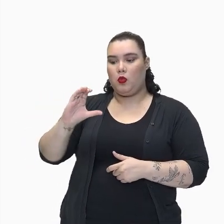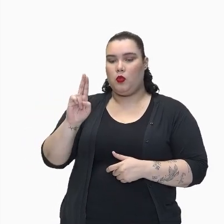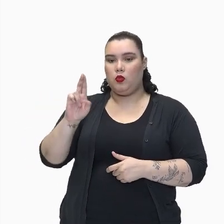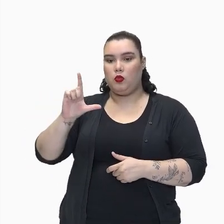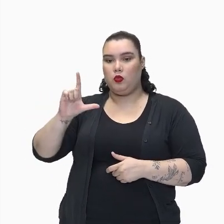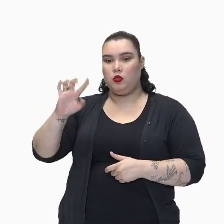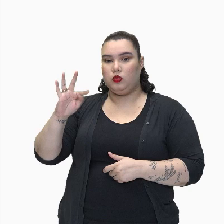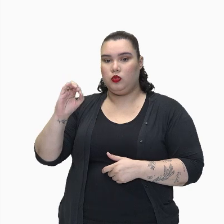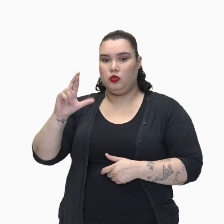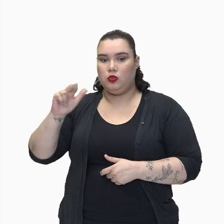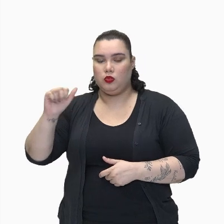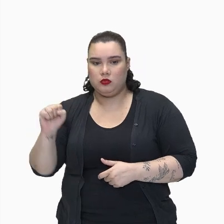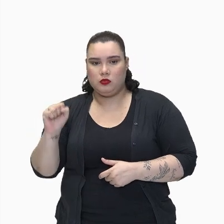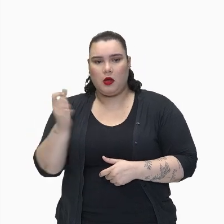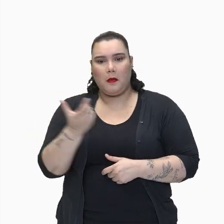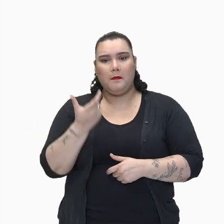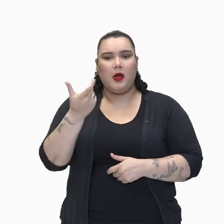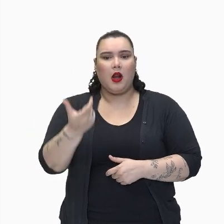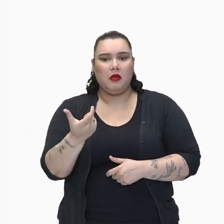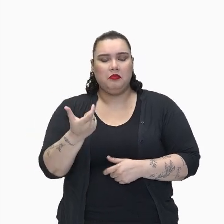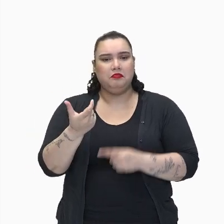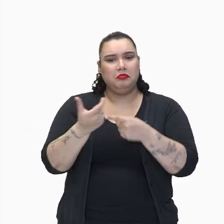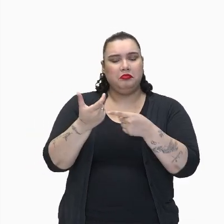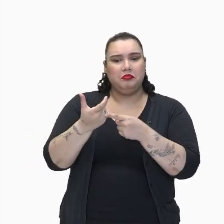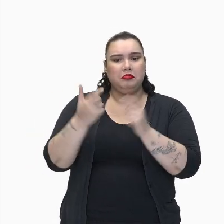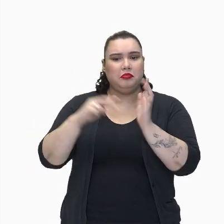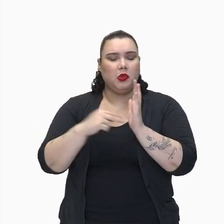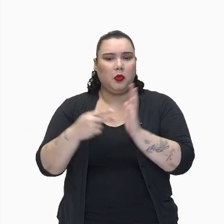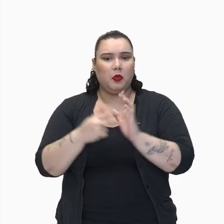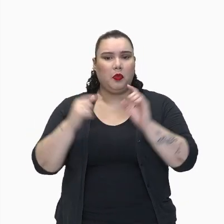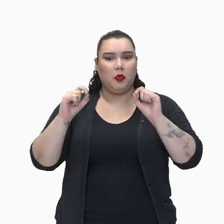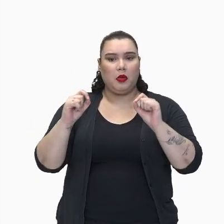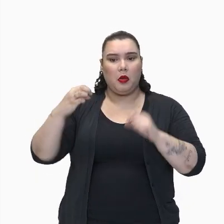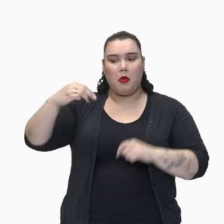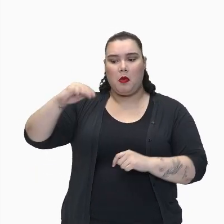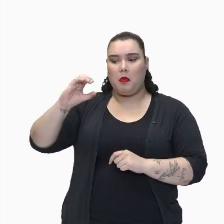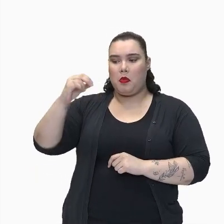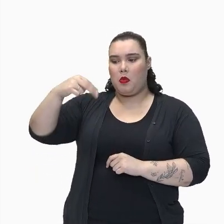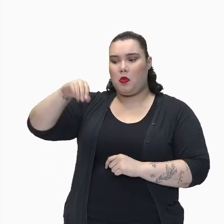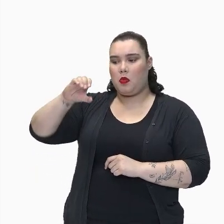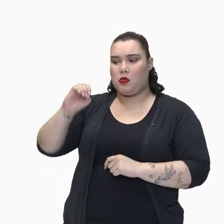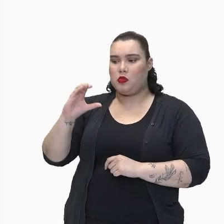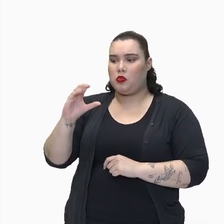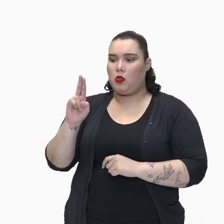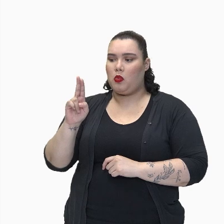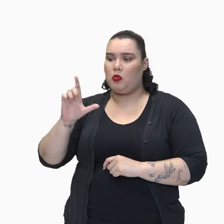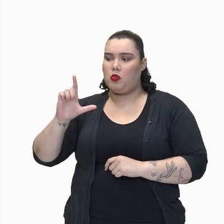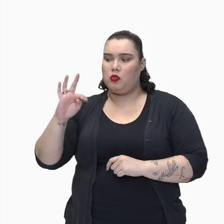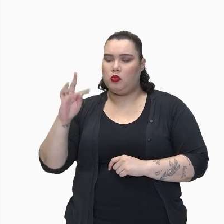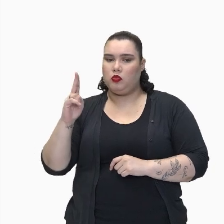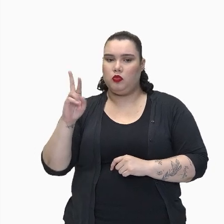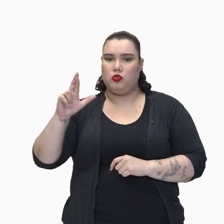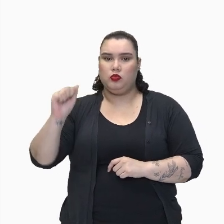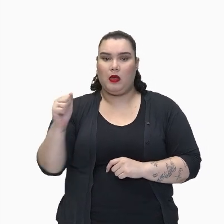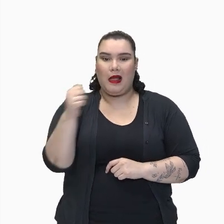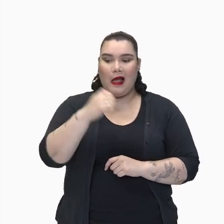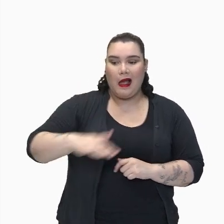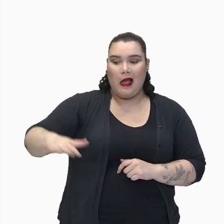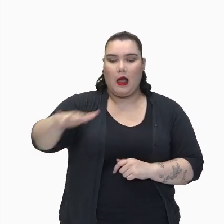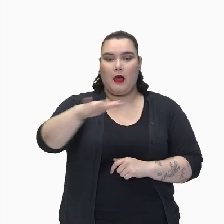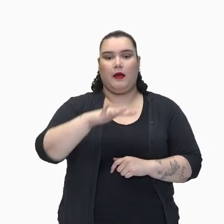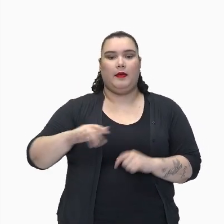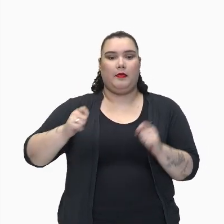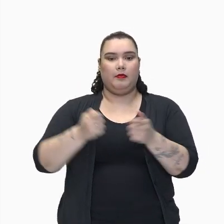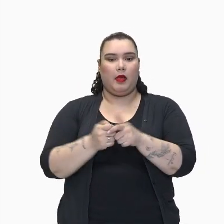monocultoras. É interessante esse termo, porque o que será uma monocultura, né? Uma monocultura ali agrária, por exemplo. São